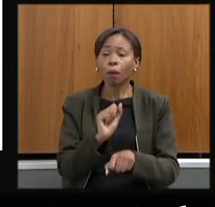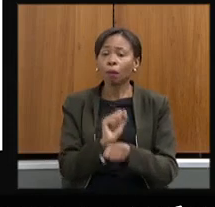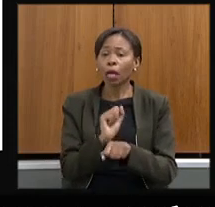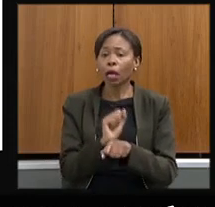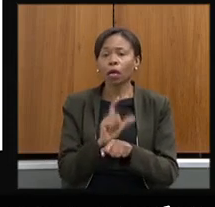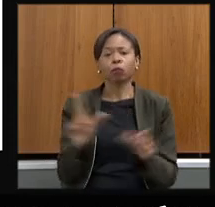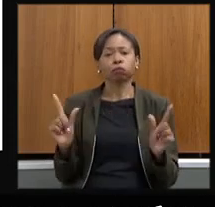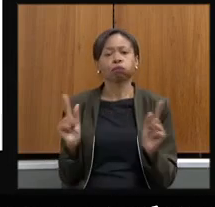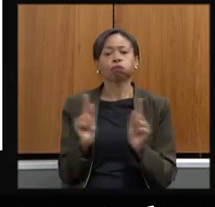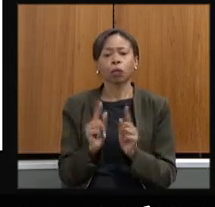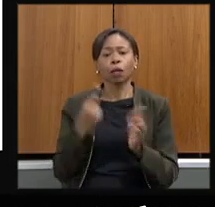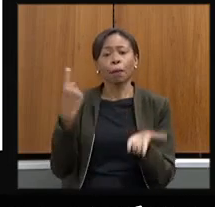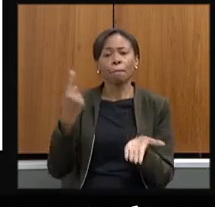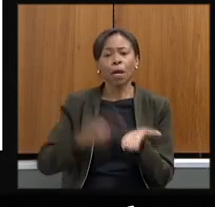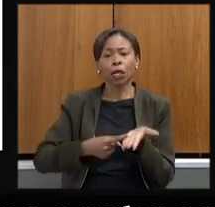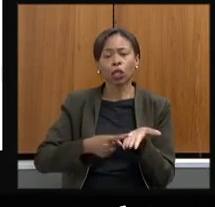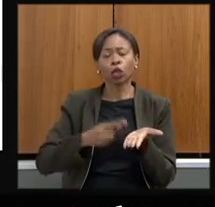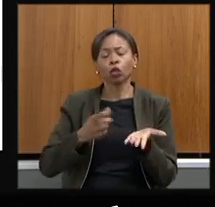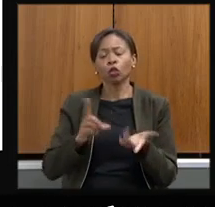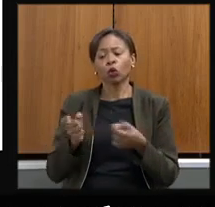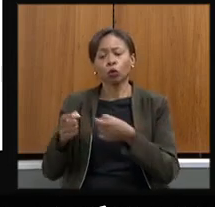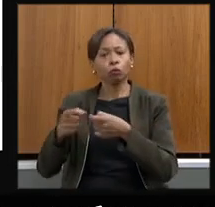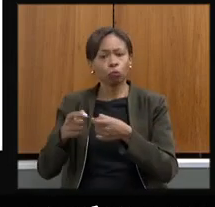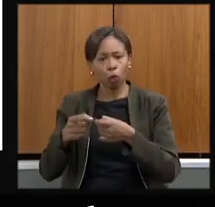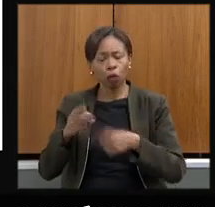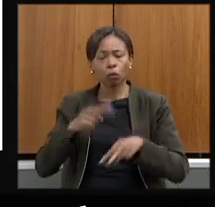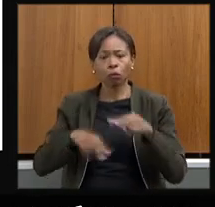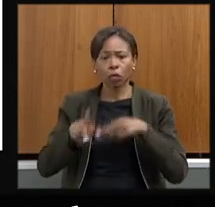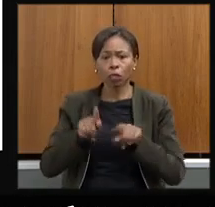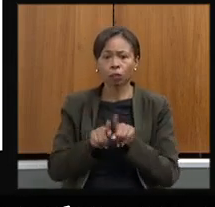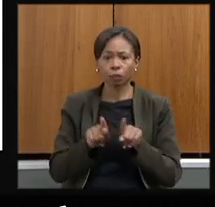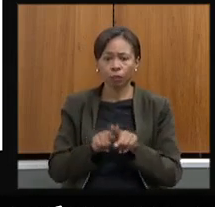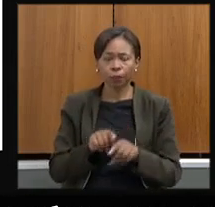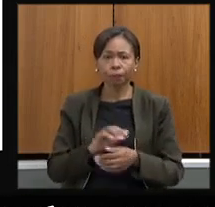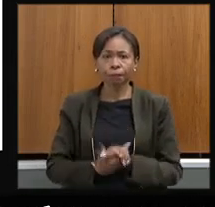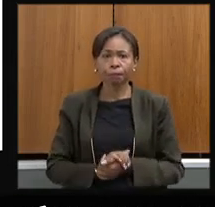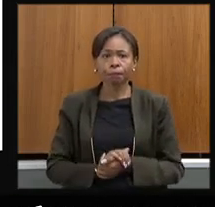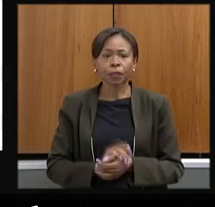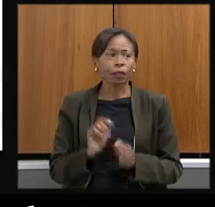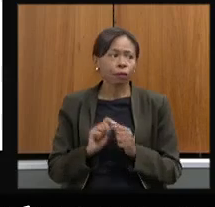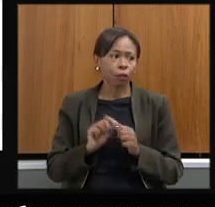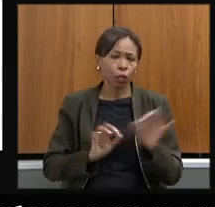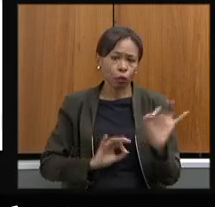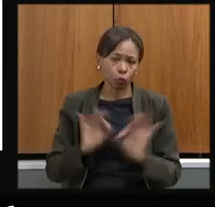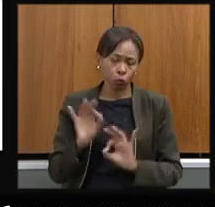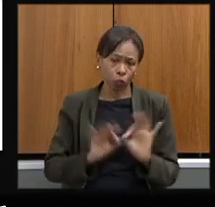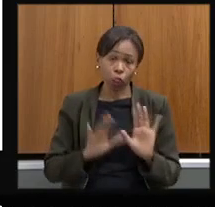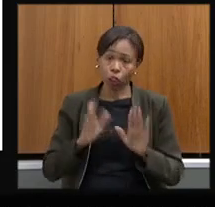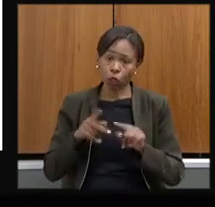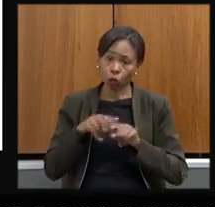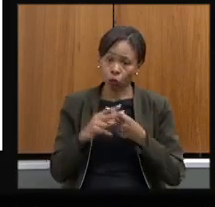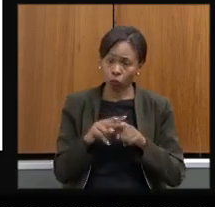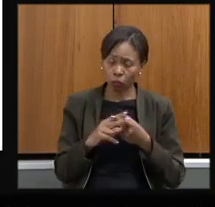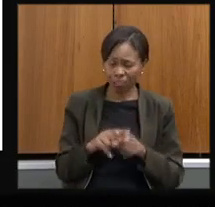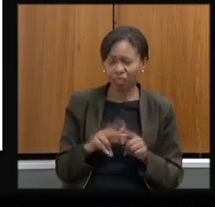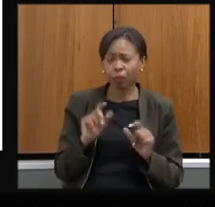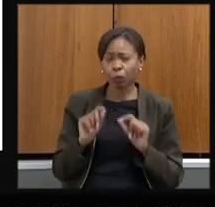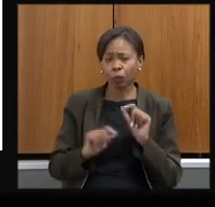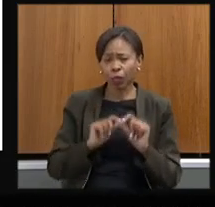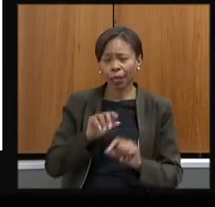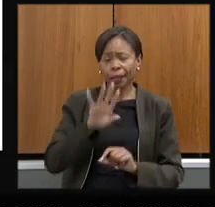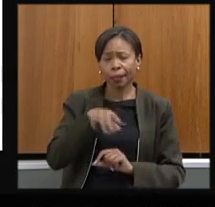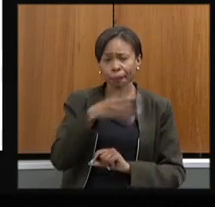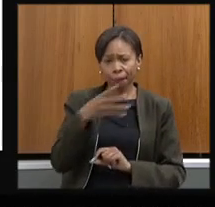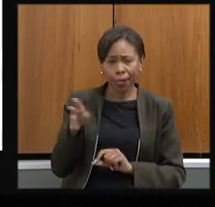e o aumento de frequência de acompanhamento de pacientes a gente realizou o projeto propõe corrigir a defasagem da tabela